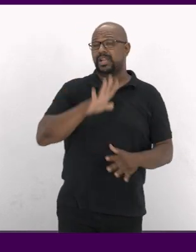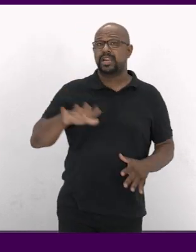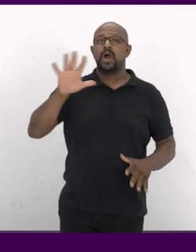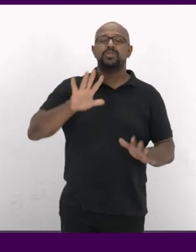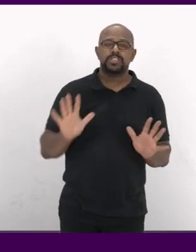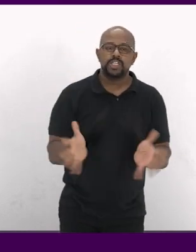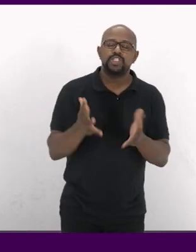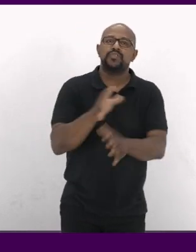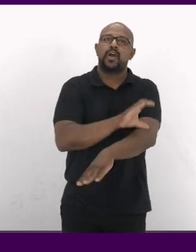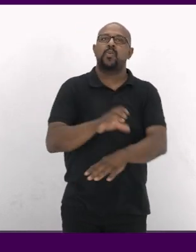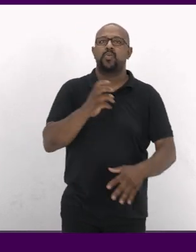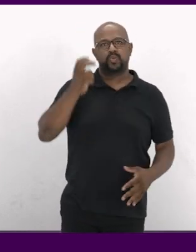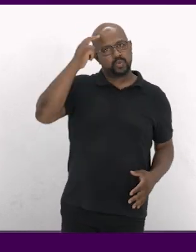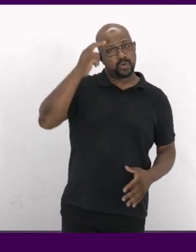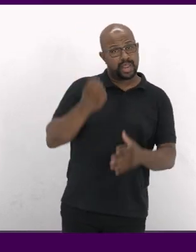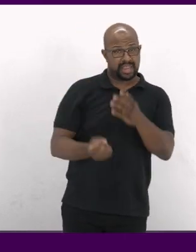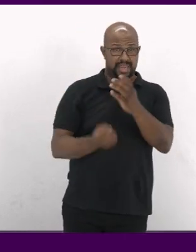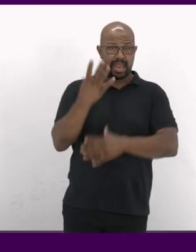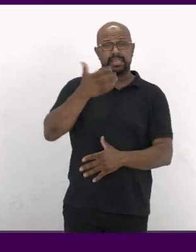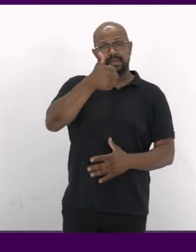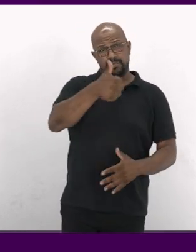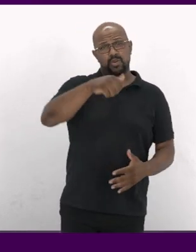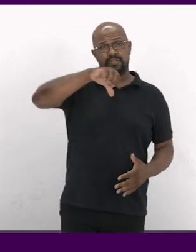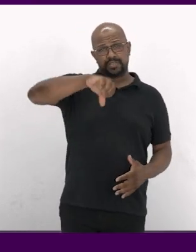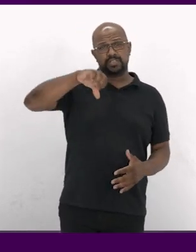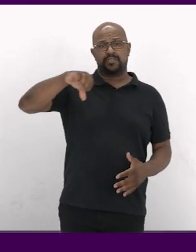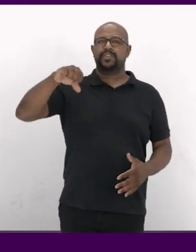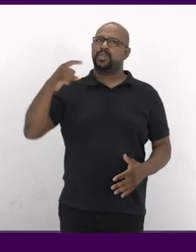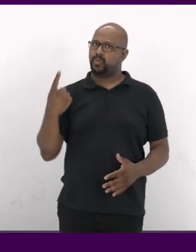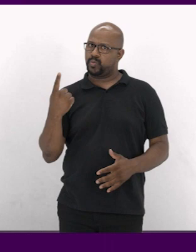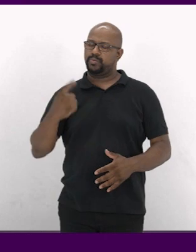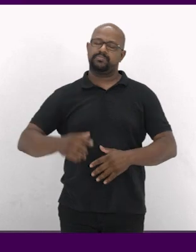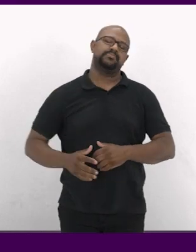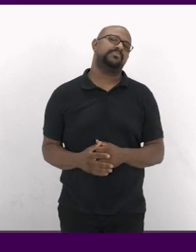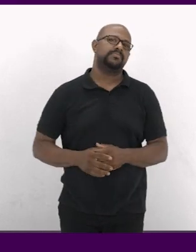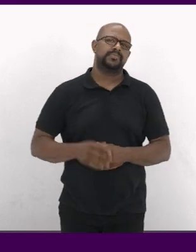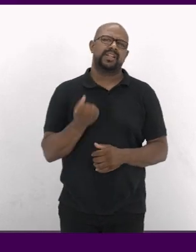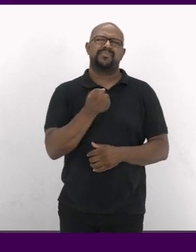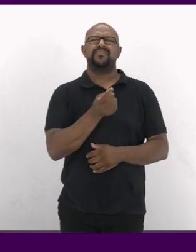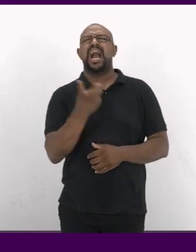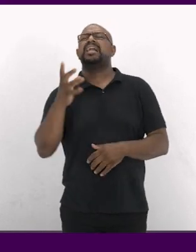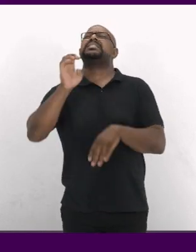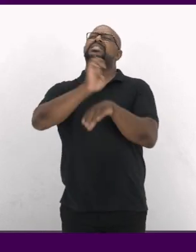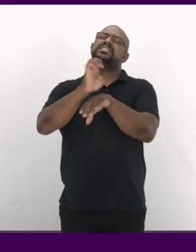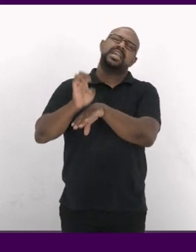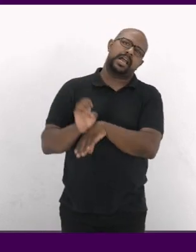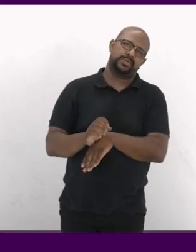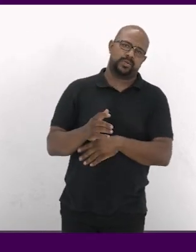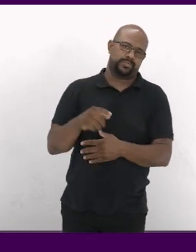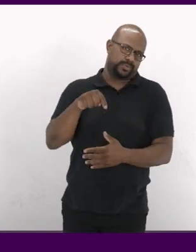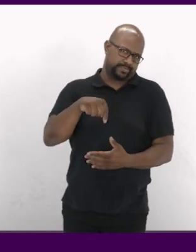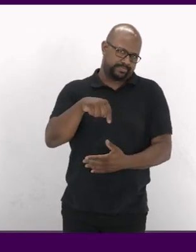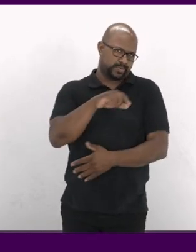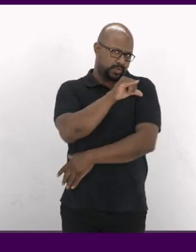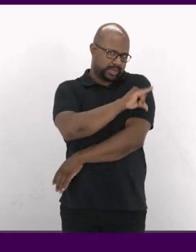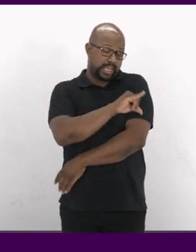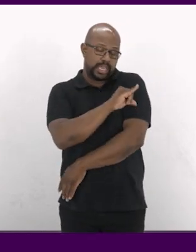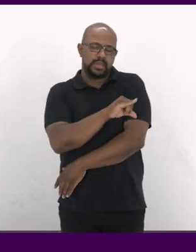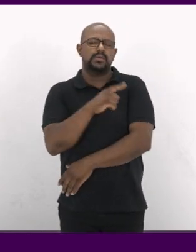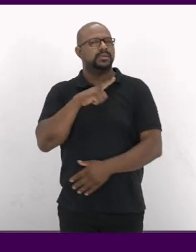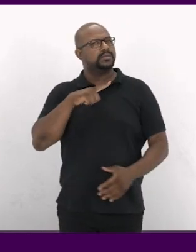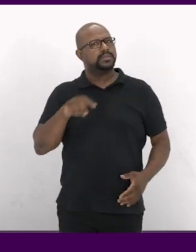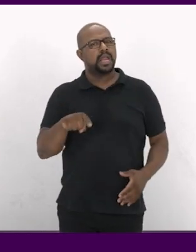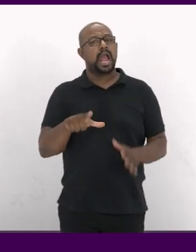Incentivo à Cultura, a Lei Rouanet, criada em 1991. Vários estados, como o caso do Rio de